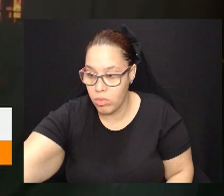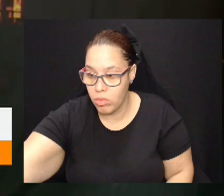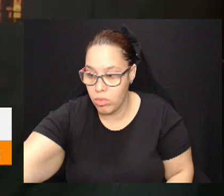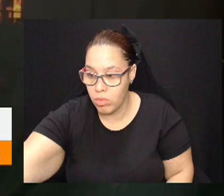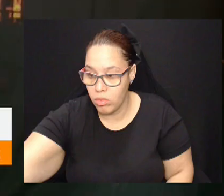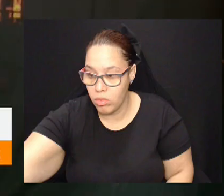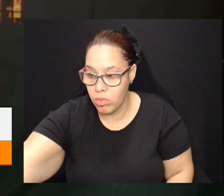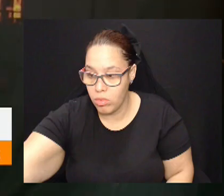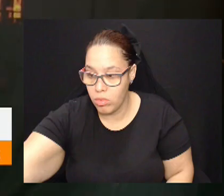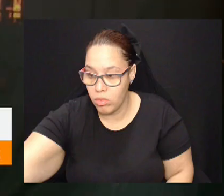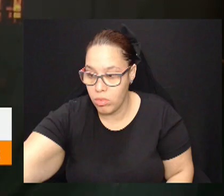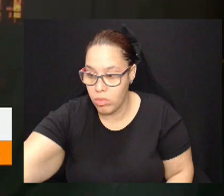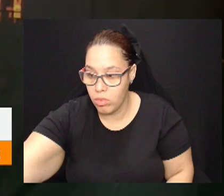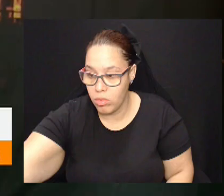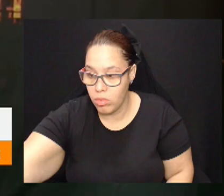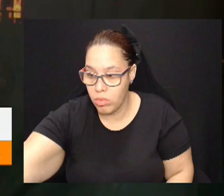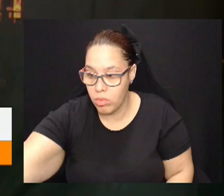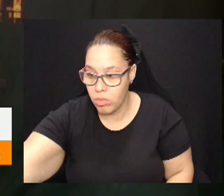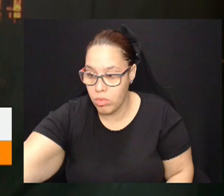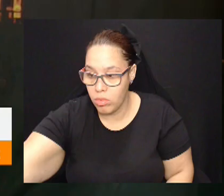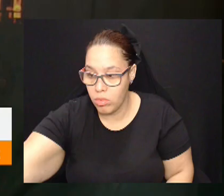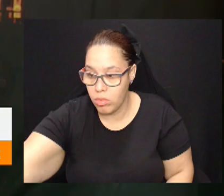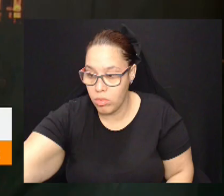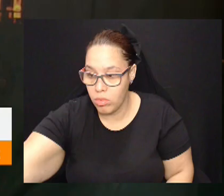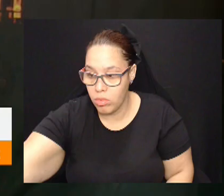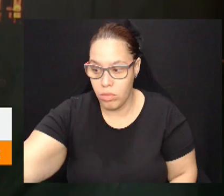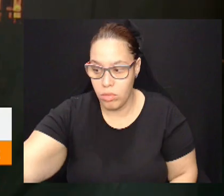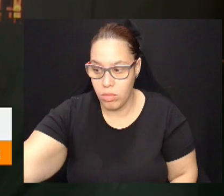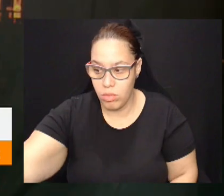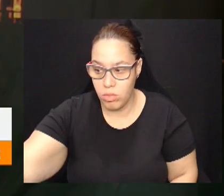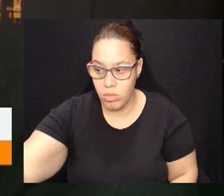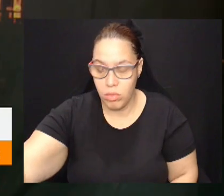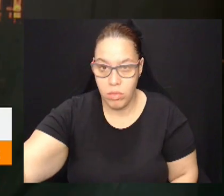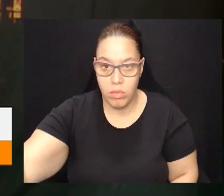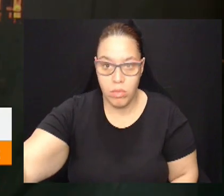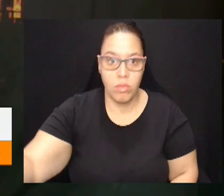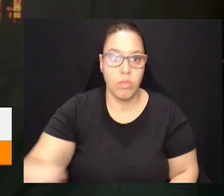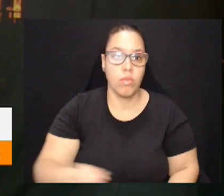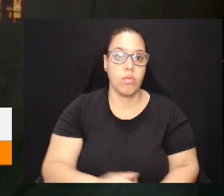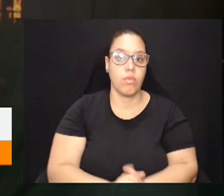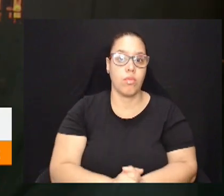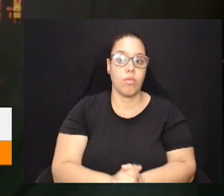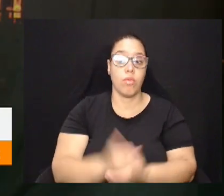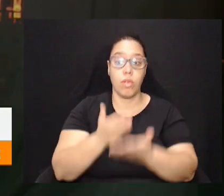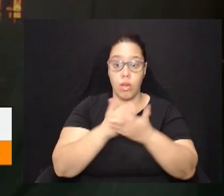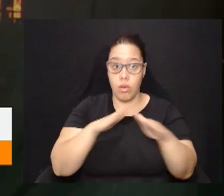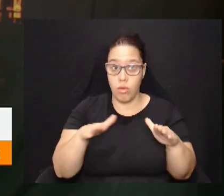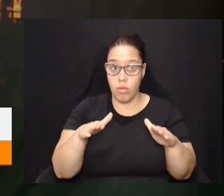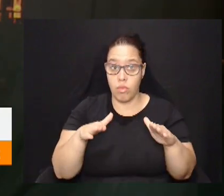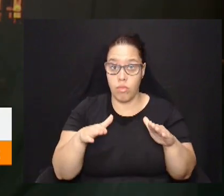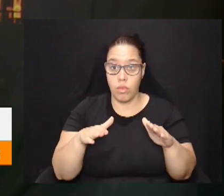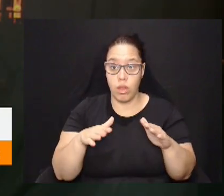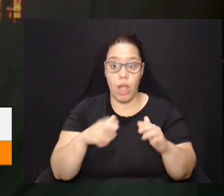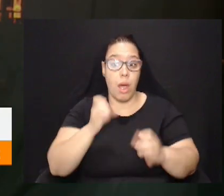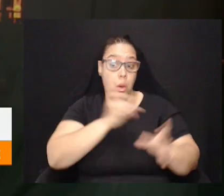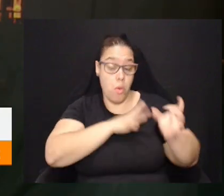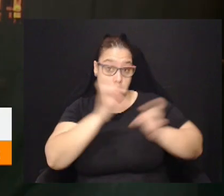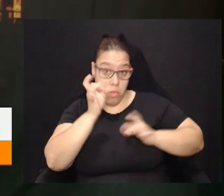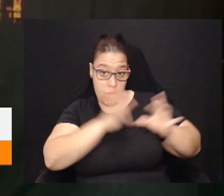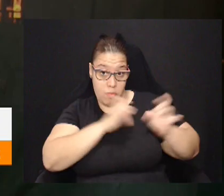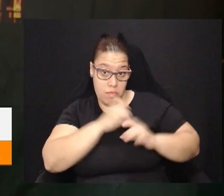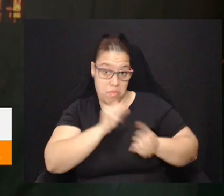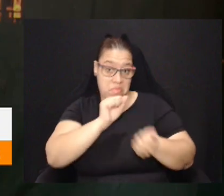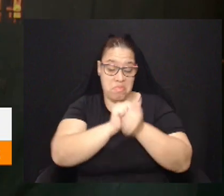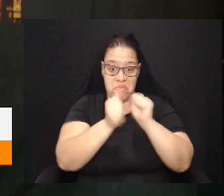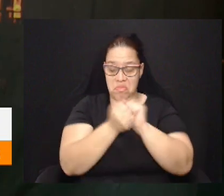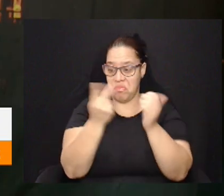nos impede de admitir que um ciclo acabou? É o medo da inadequação perante a